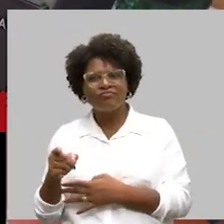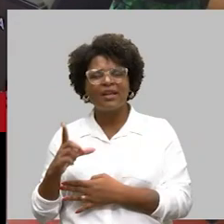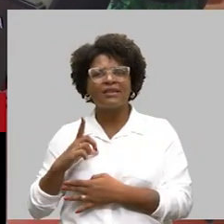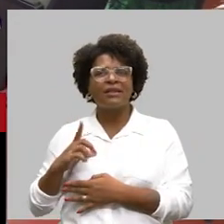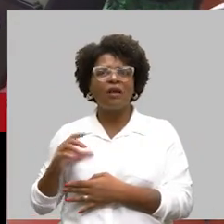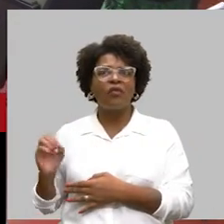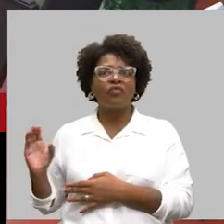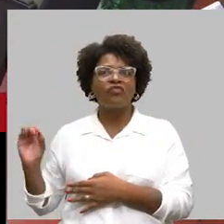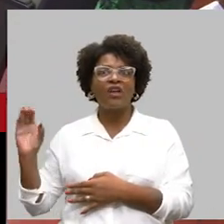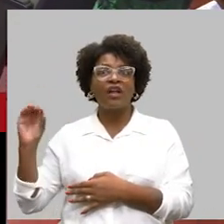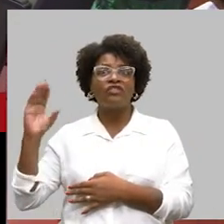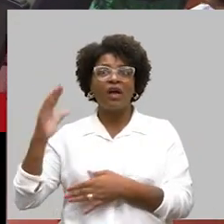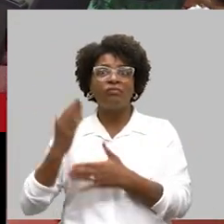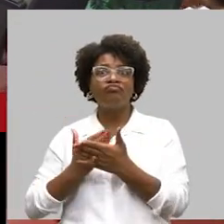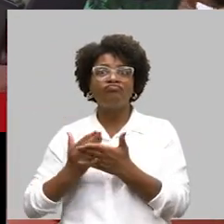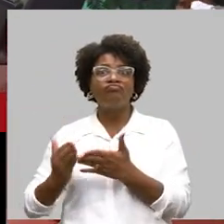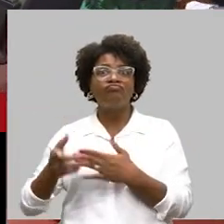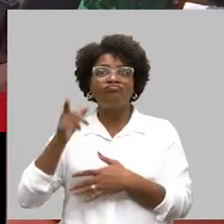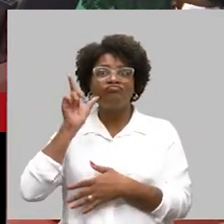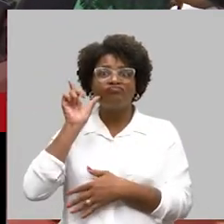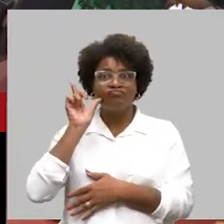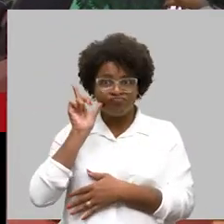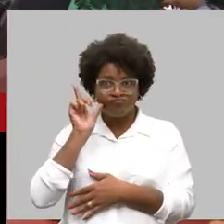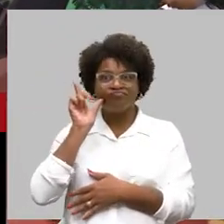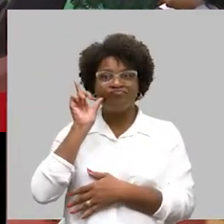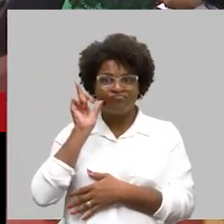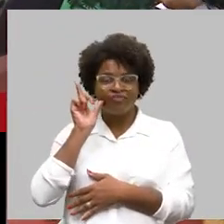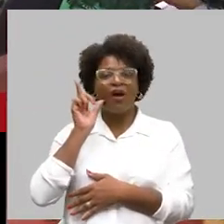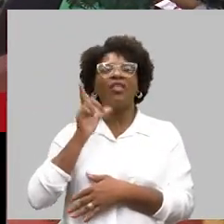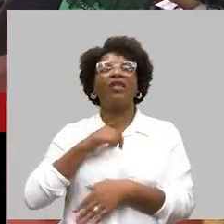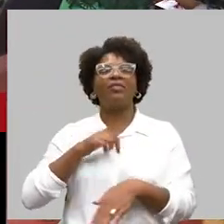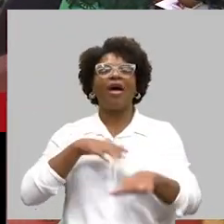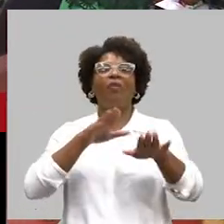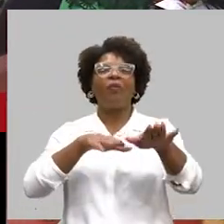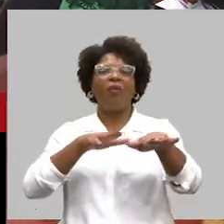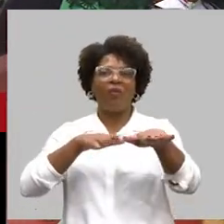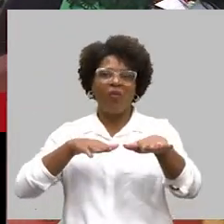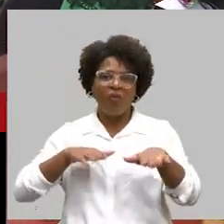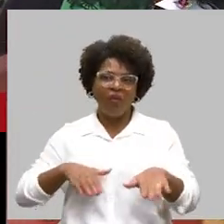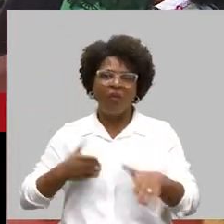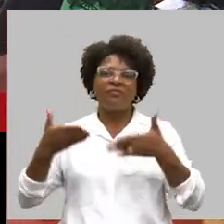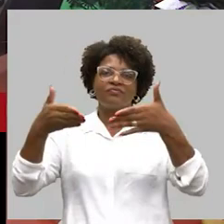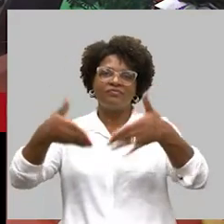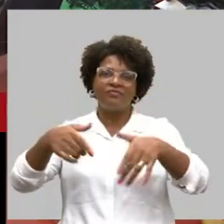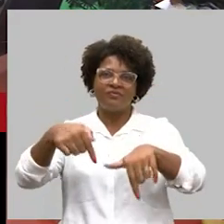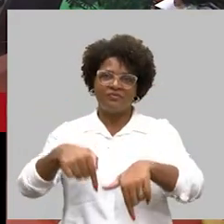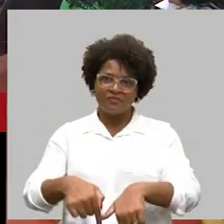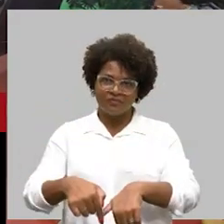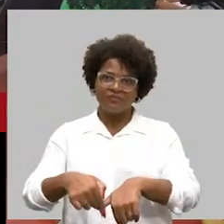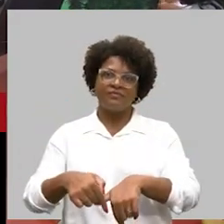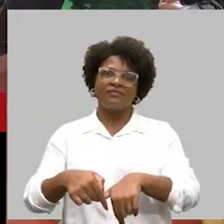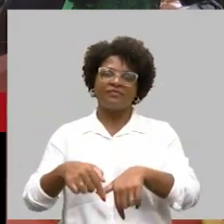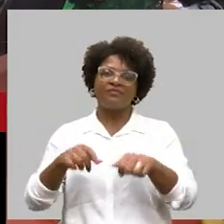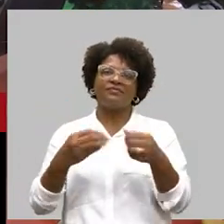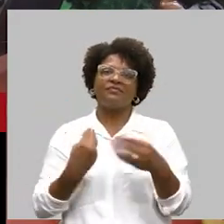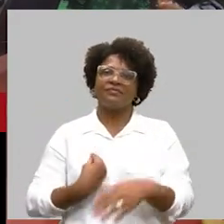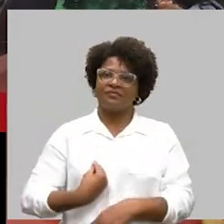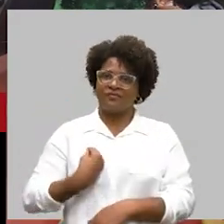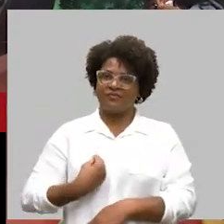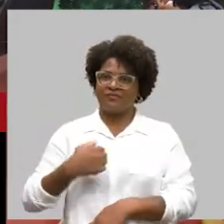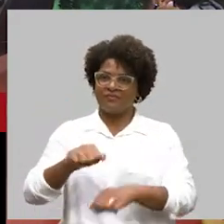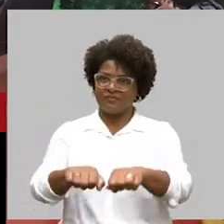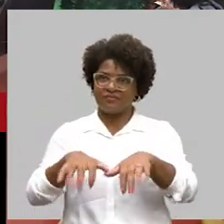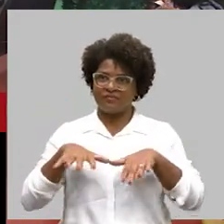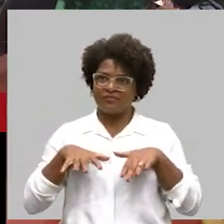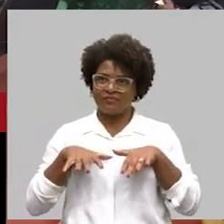ontem as pessoas estão na estrada desde ontem para chegarem aqui e compor esse plenário maravilhoso